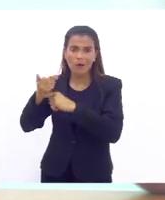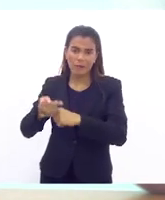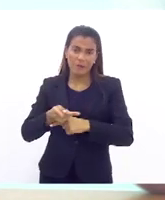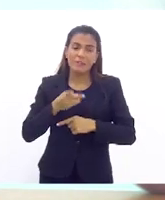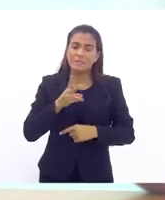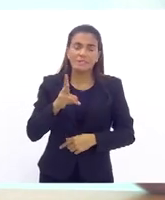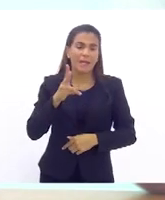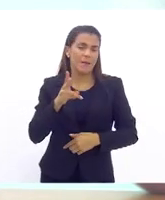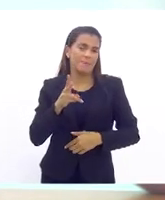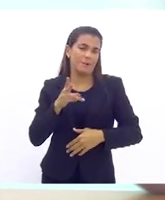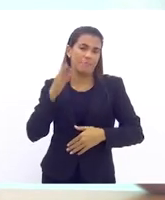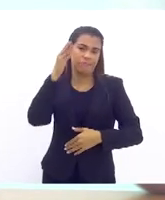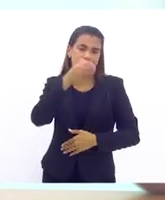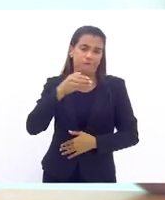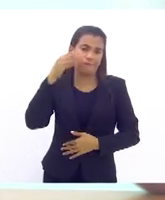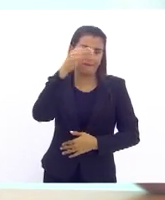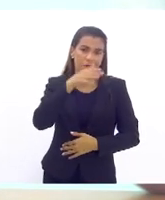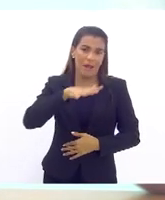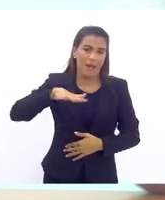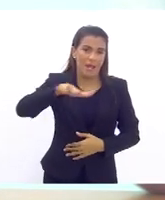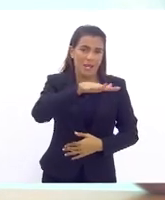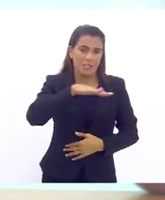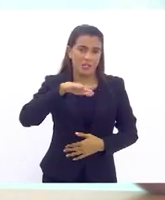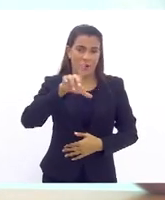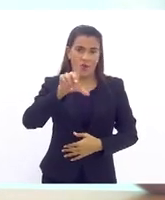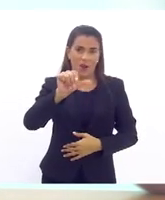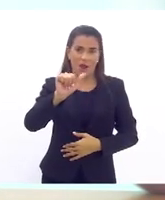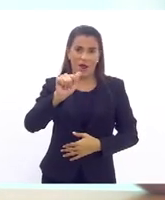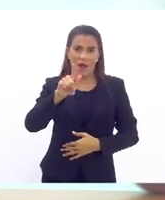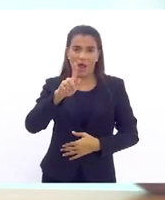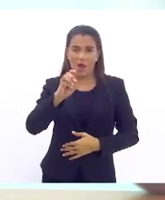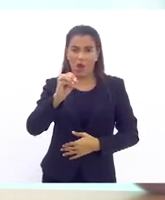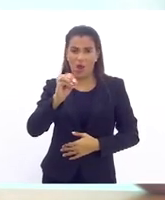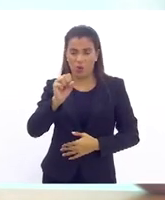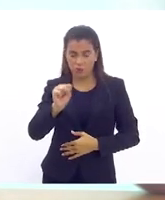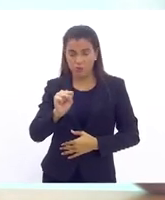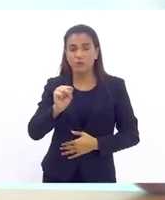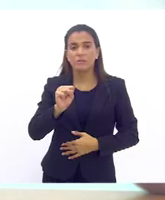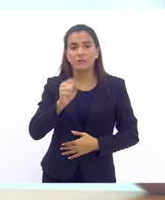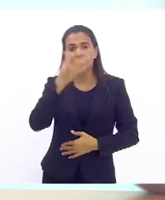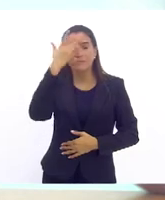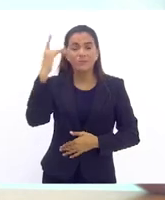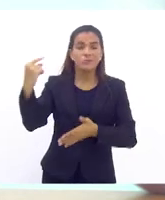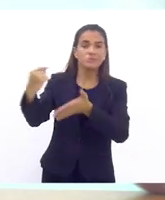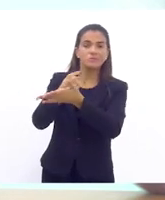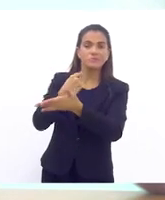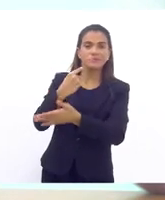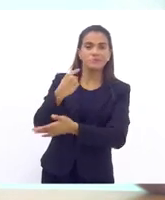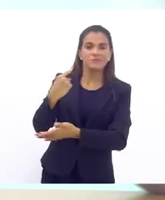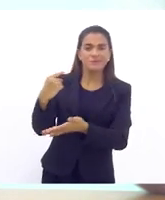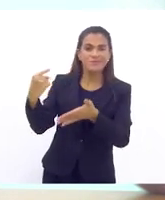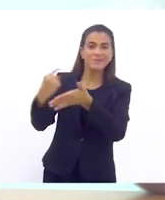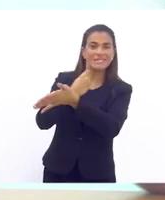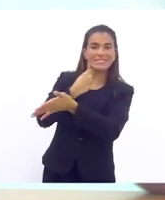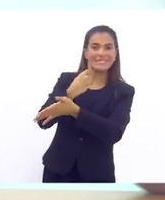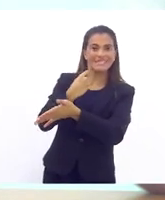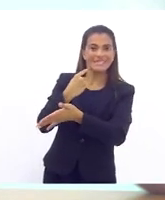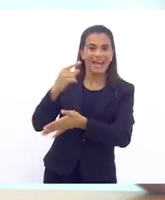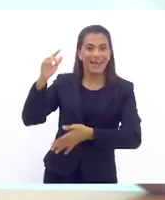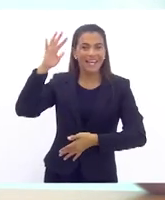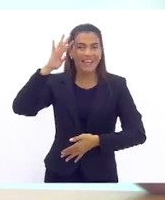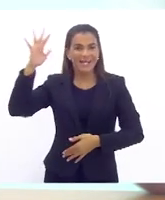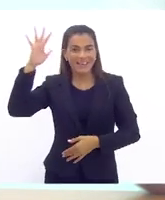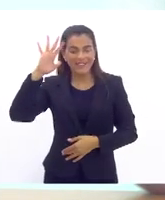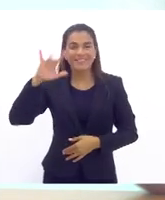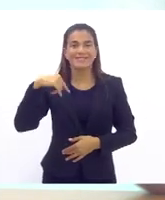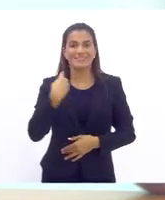dos lagos como mandatário alguém questiona essa essa hipótese da gente